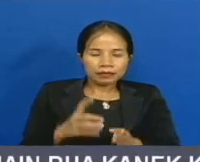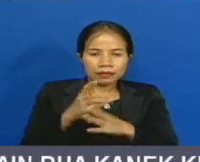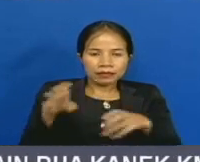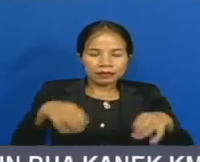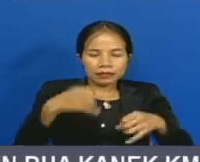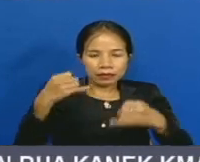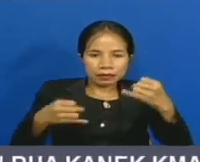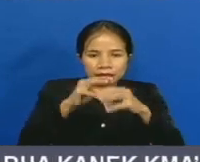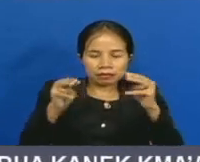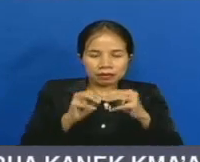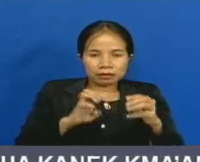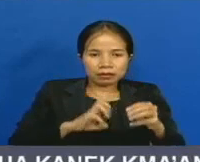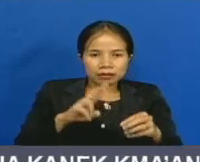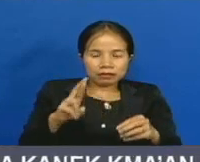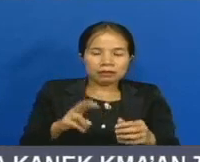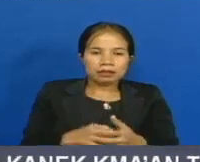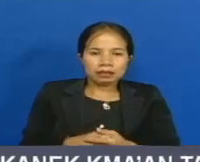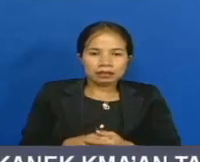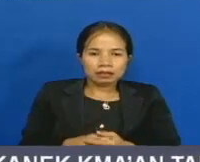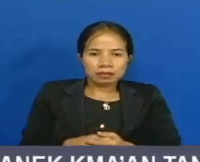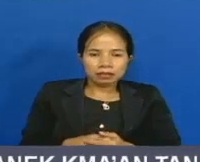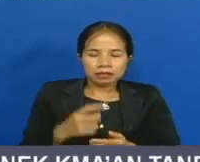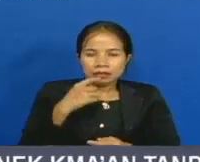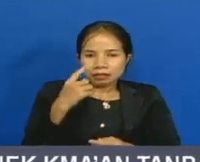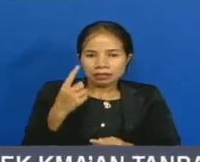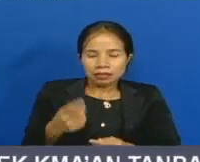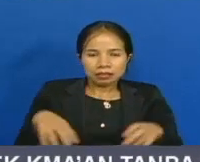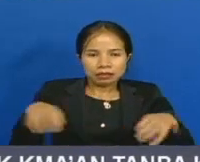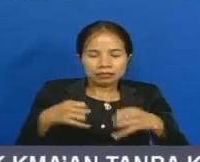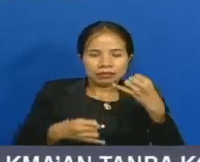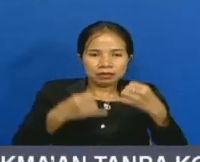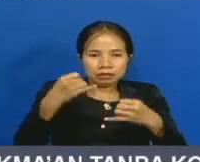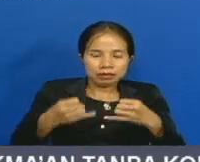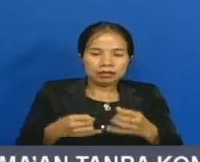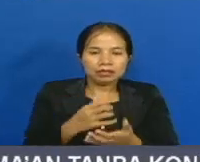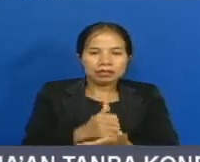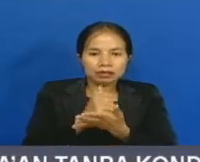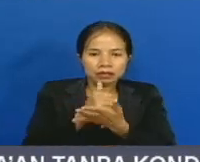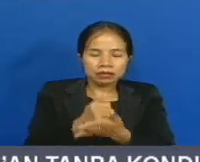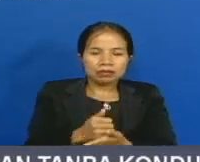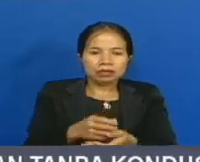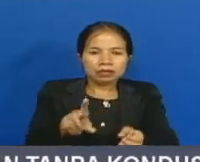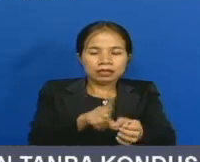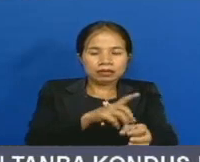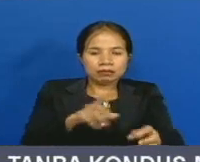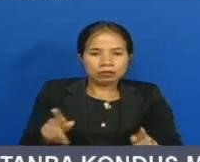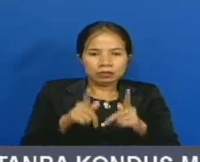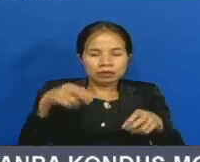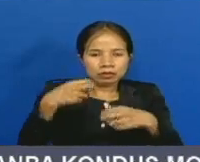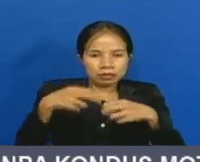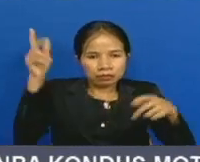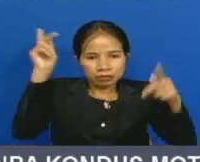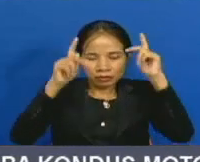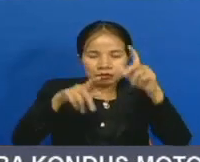Notariado Município Hermera, Elísio Bandoyono de Fátima Madeira Hateten. Serviço Notariado e Atendimento Cleur para Público, Rodisai Preocupação